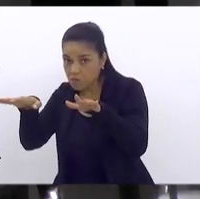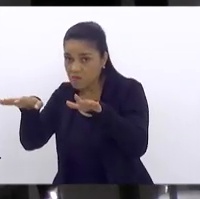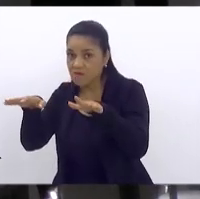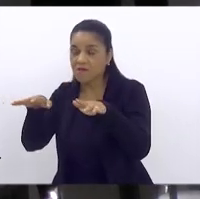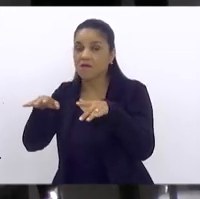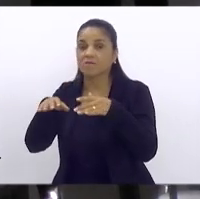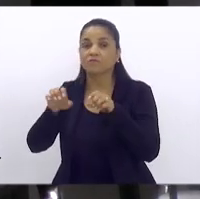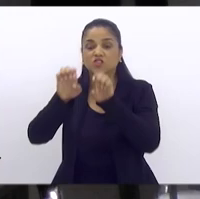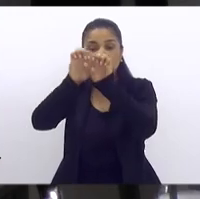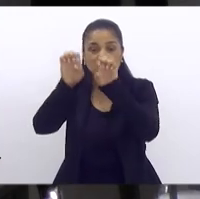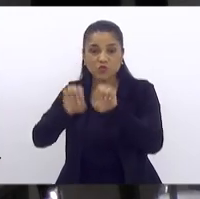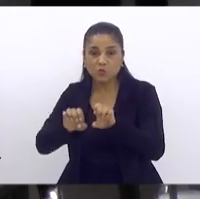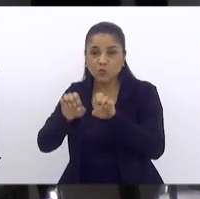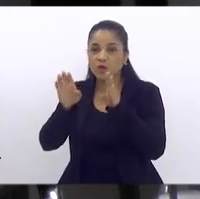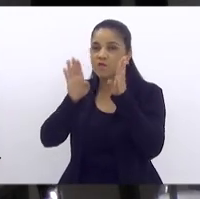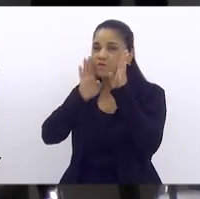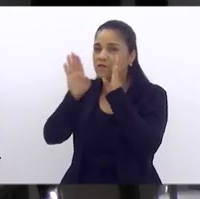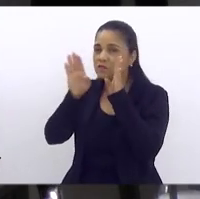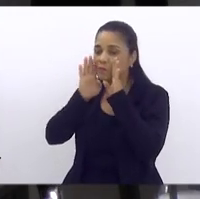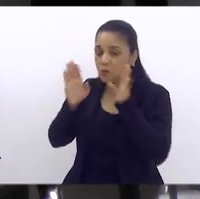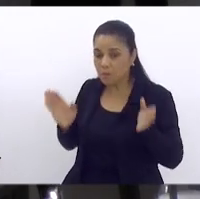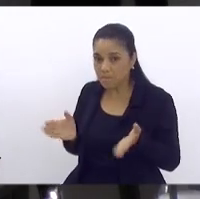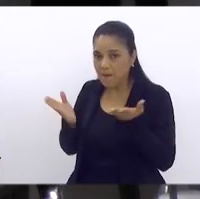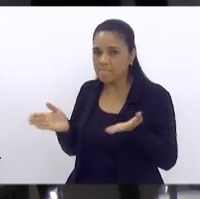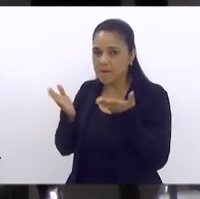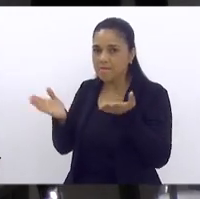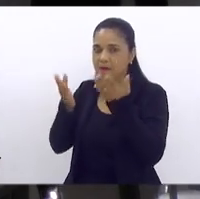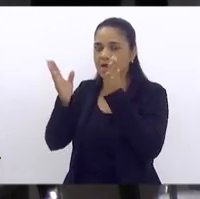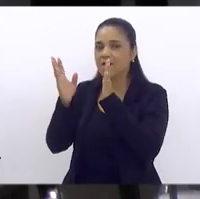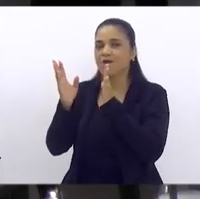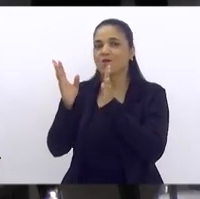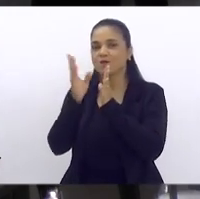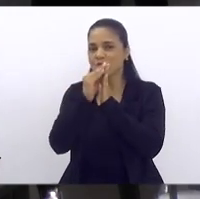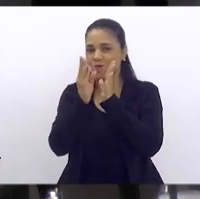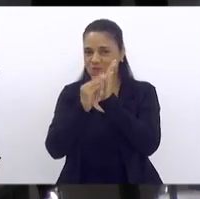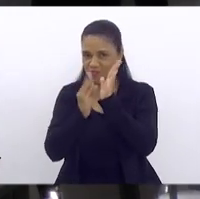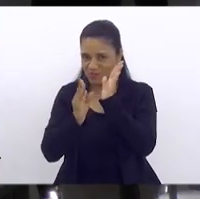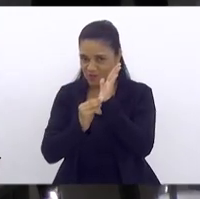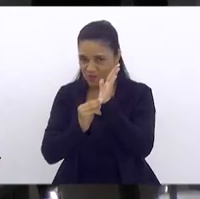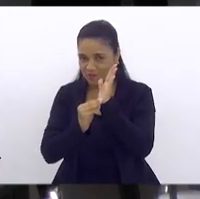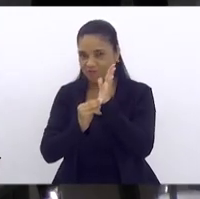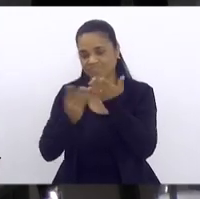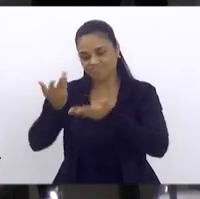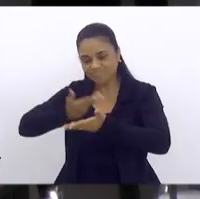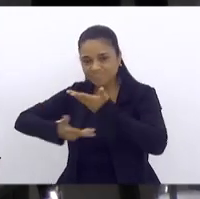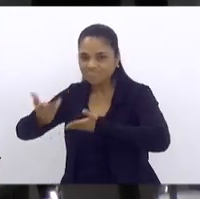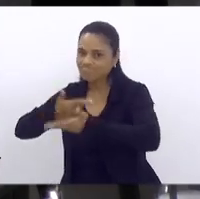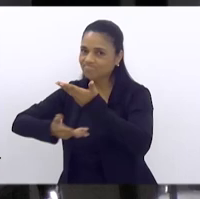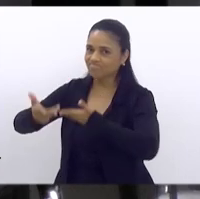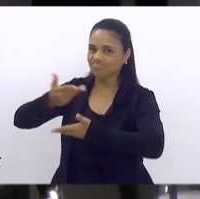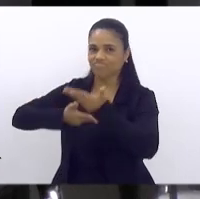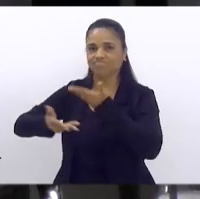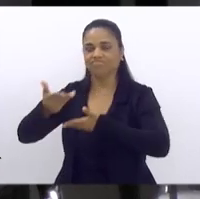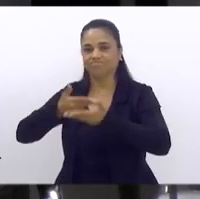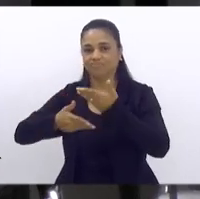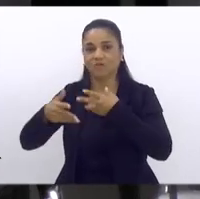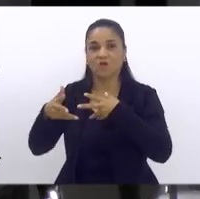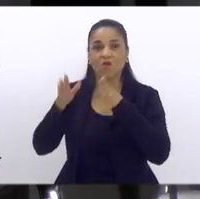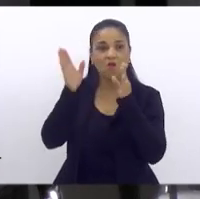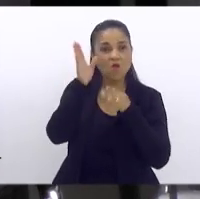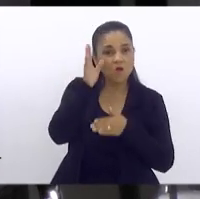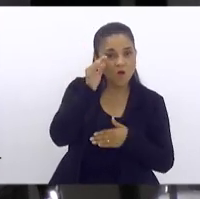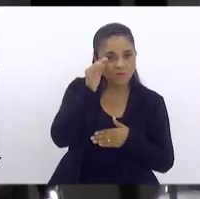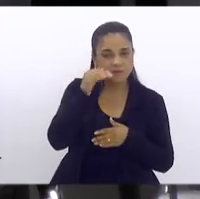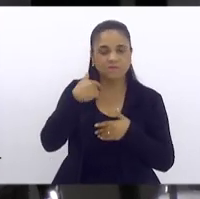da própria estrutura do Facebook, que impulsiona esses conteúdos que recebem mais interações, né? Então, a gente observa ainda